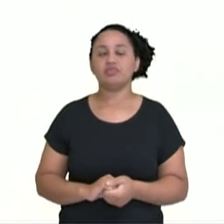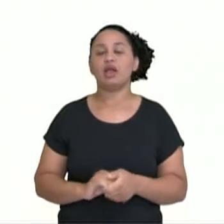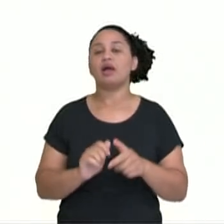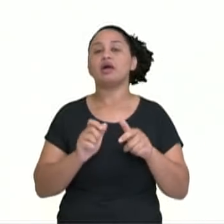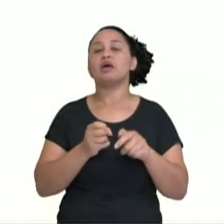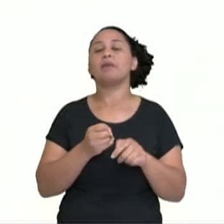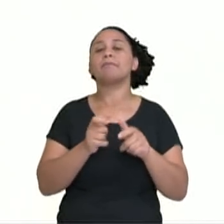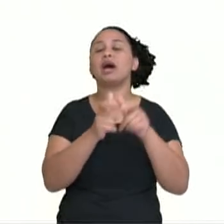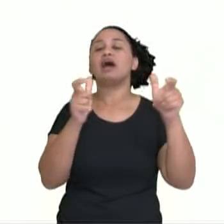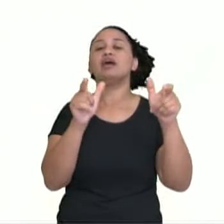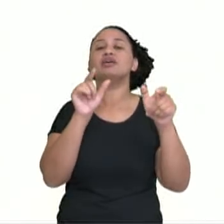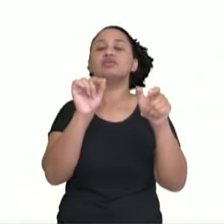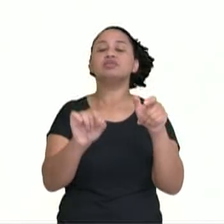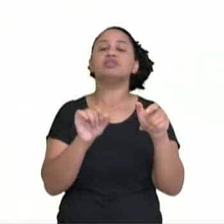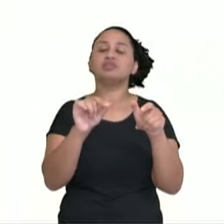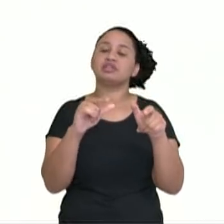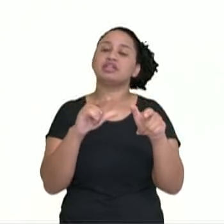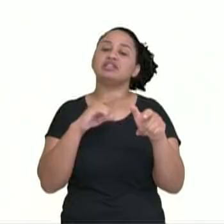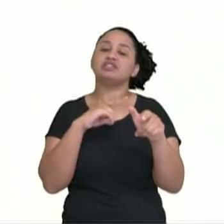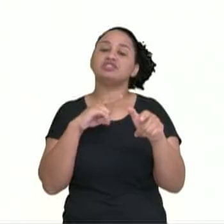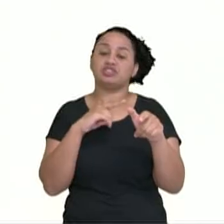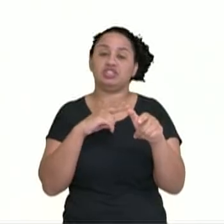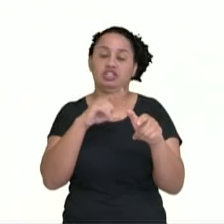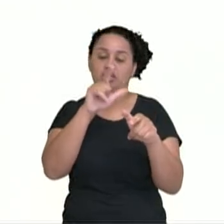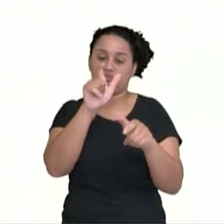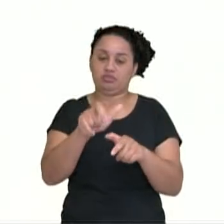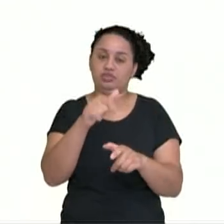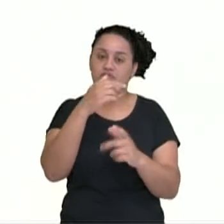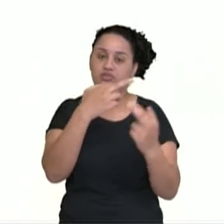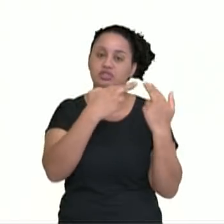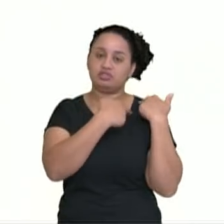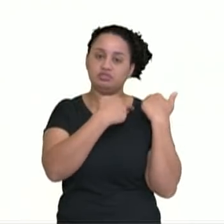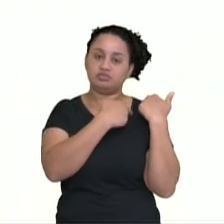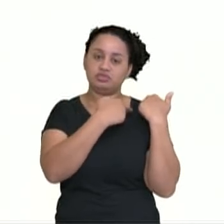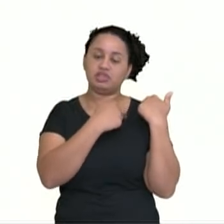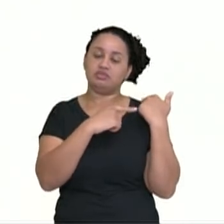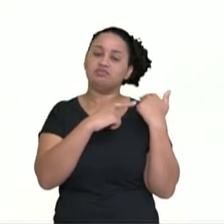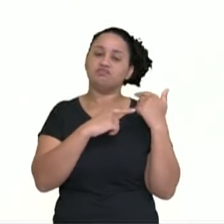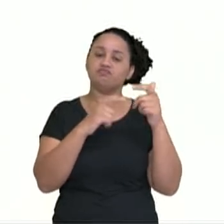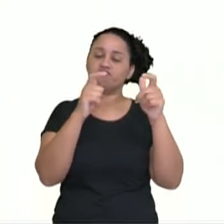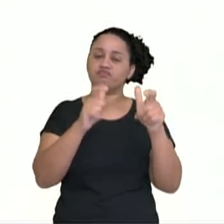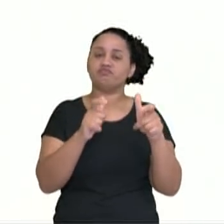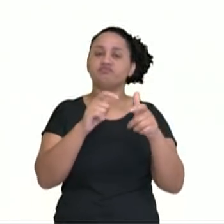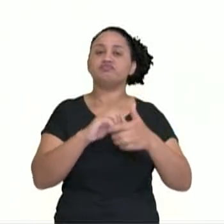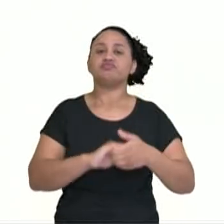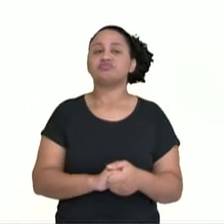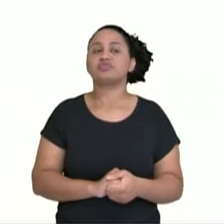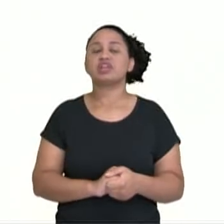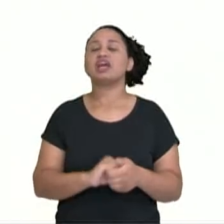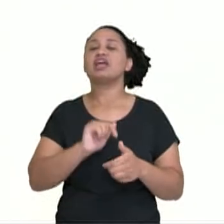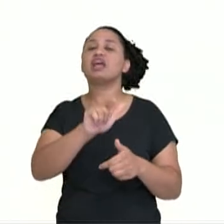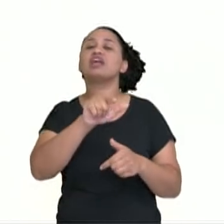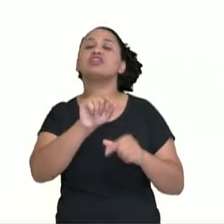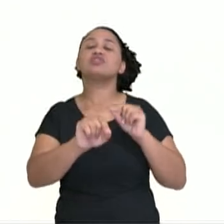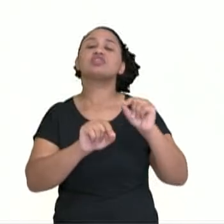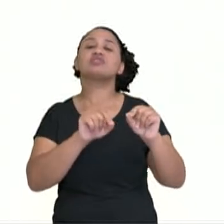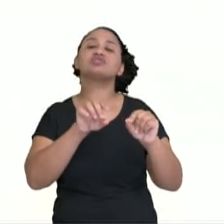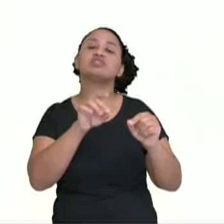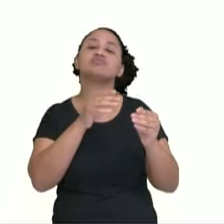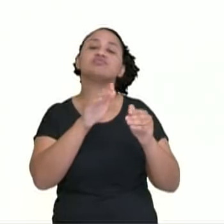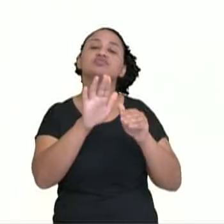as manufaturas, elas pertenciam a um empregador, que eram os donos das oficinas, e eles já